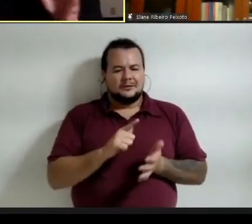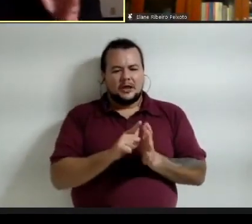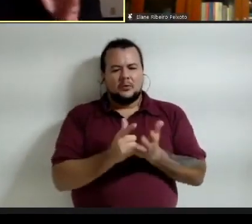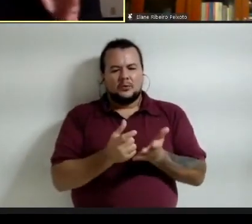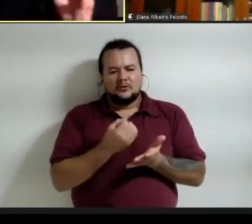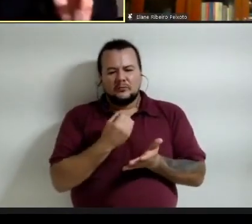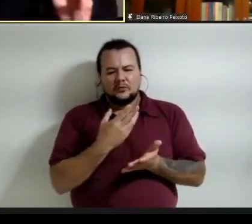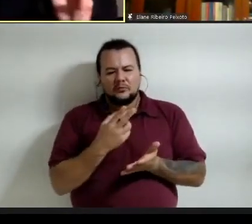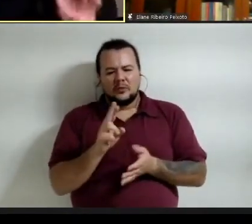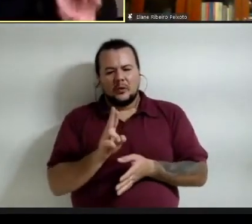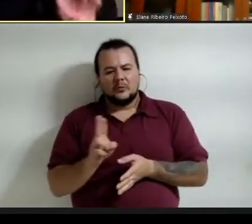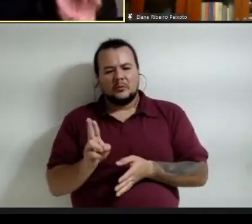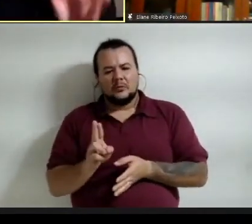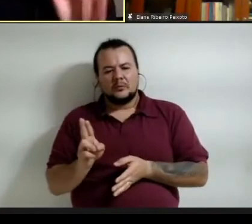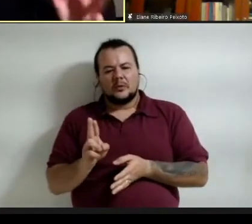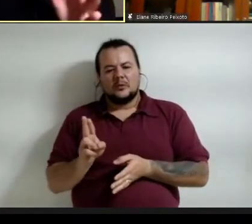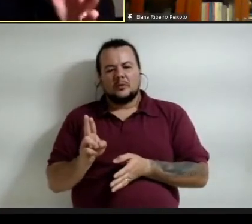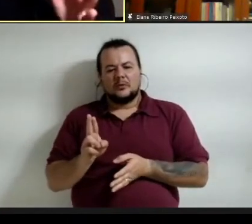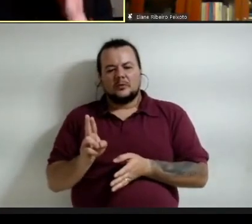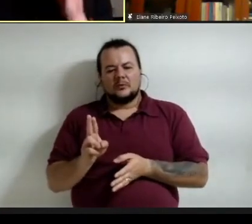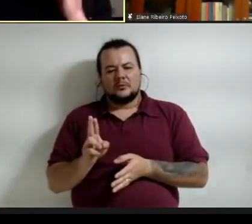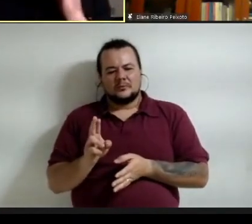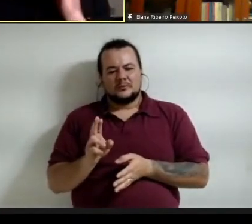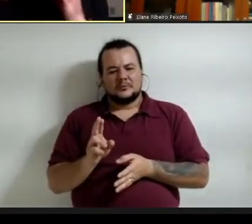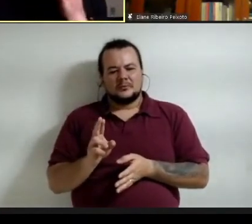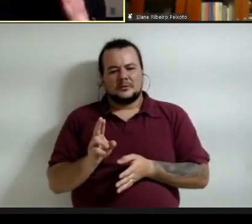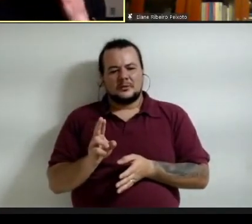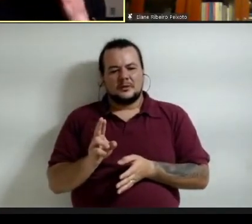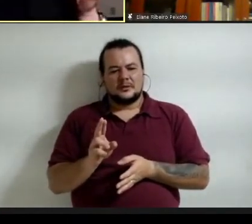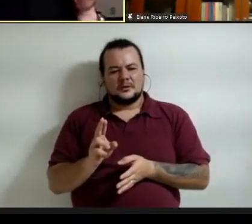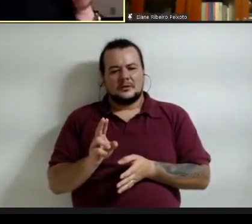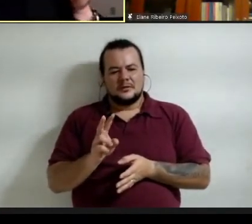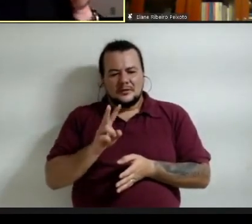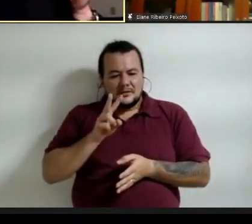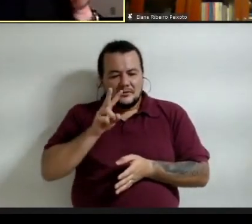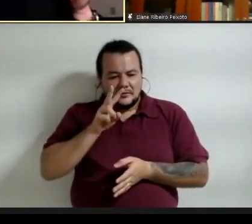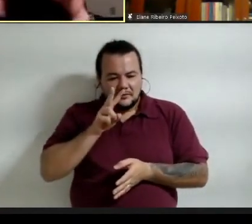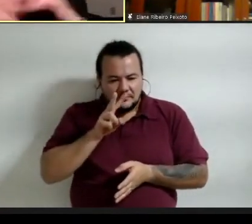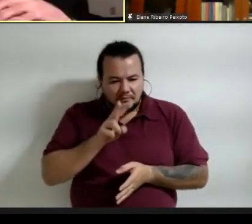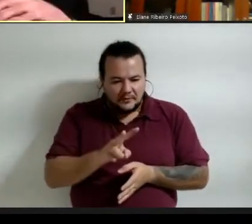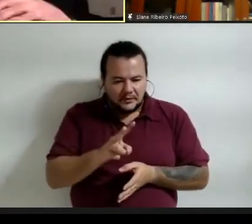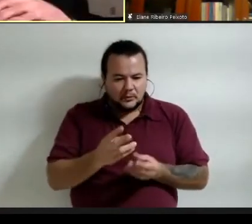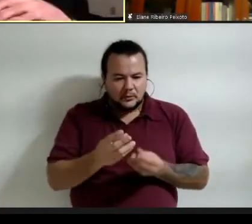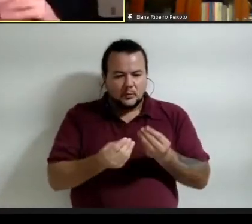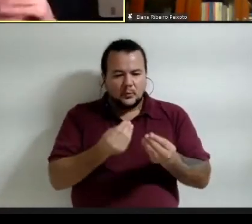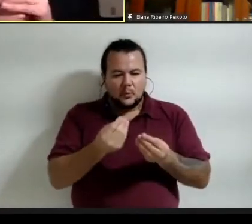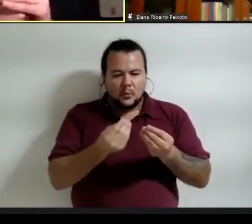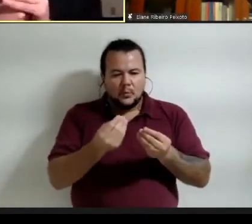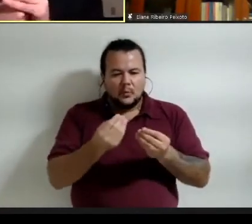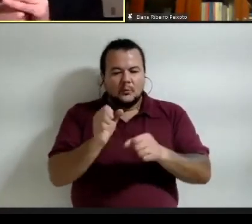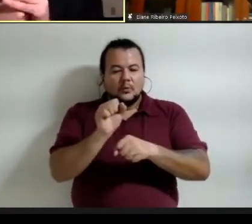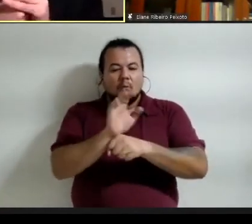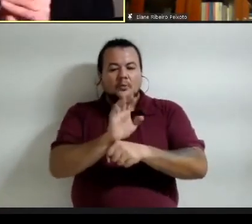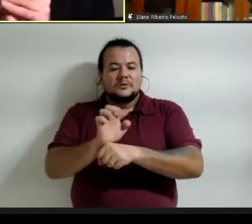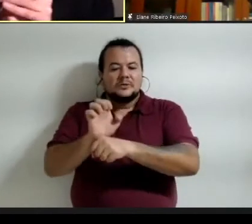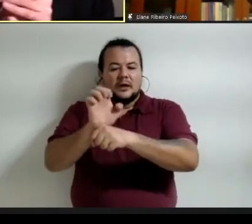se chama Seeing Like a State, vendo como o Estado, né?